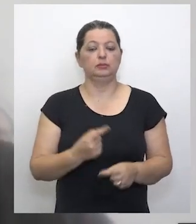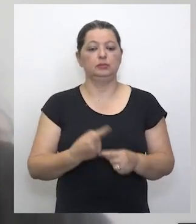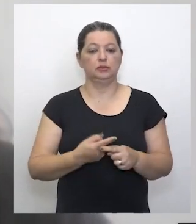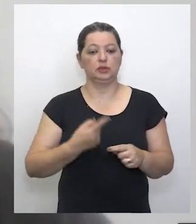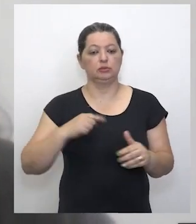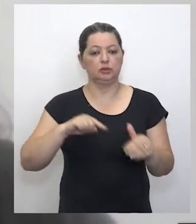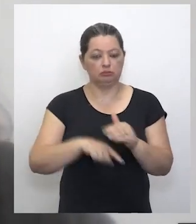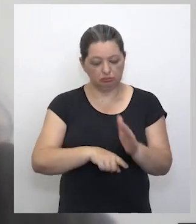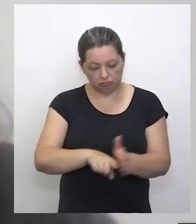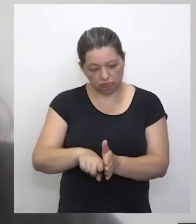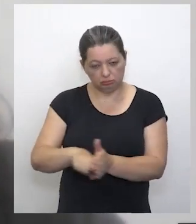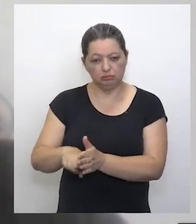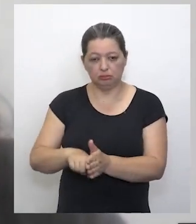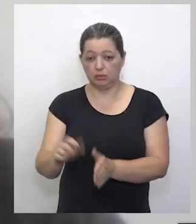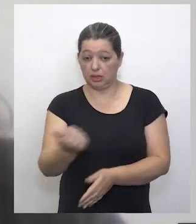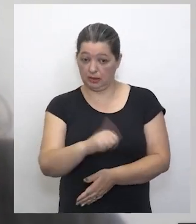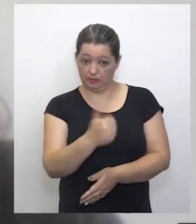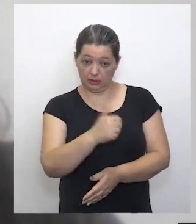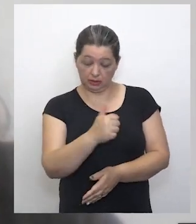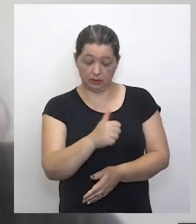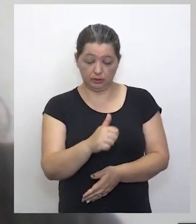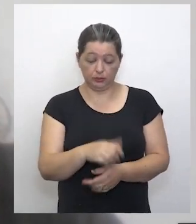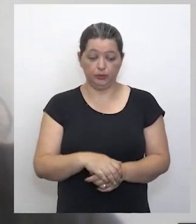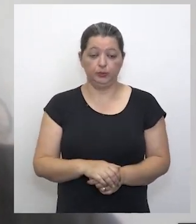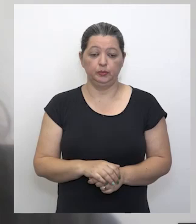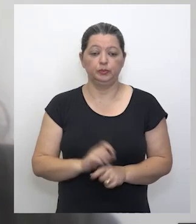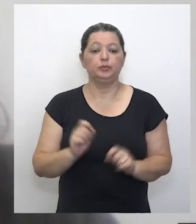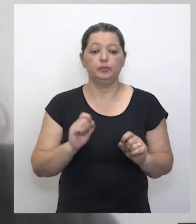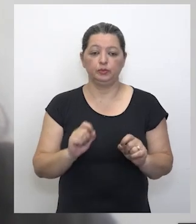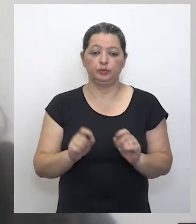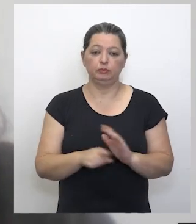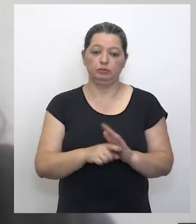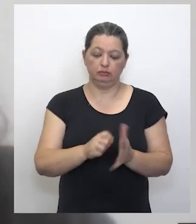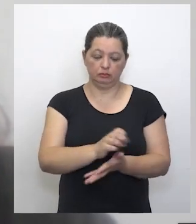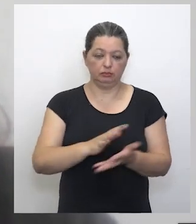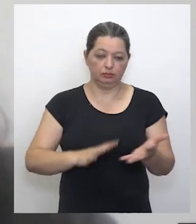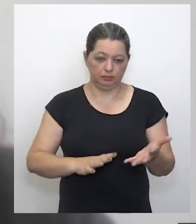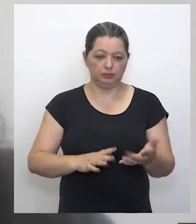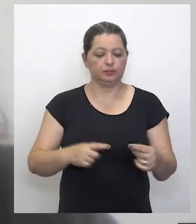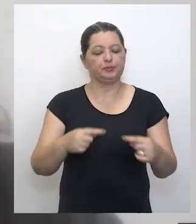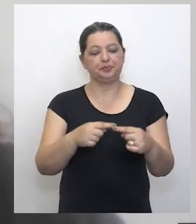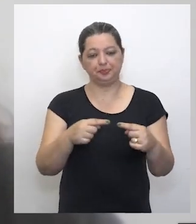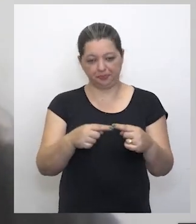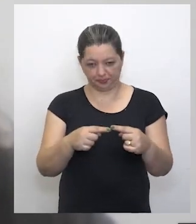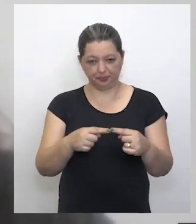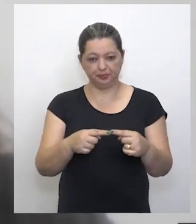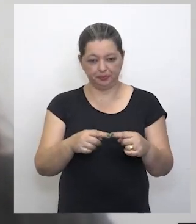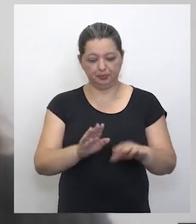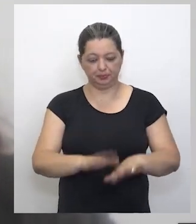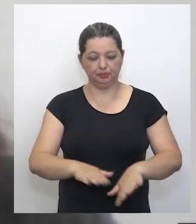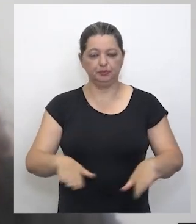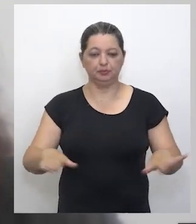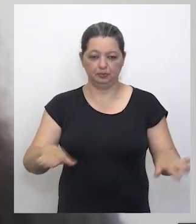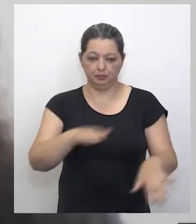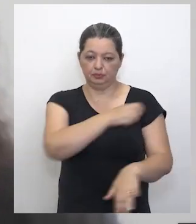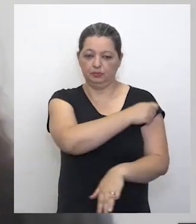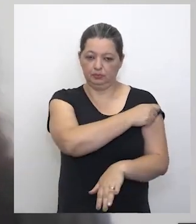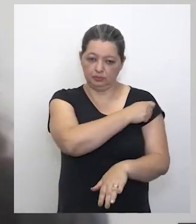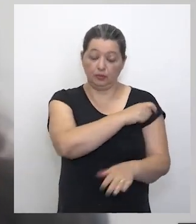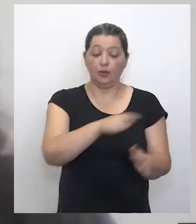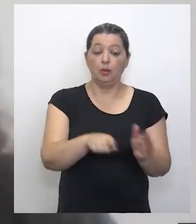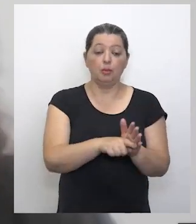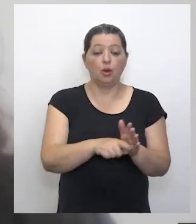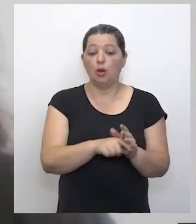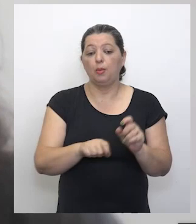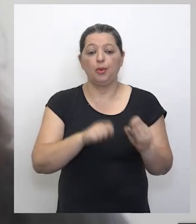do resultado dessa análise, ele vai disponibilizar atividades pertinentes ao nível alfabético que a